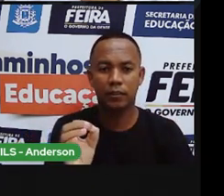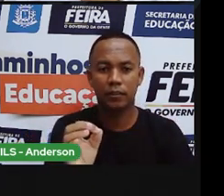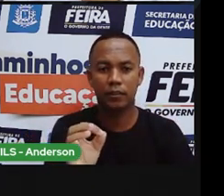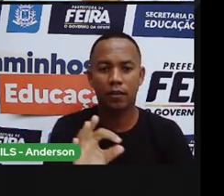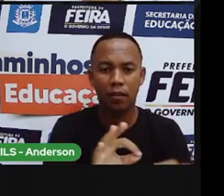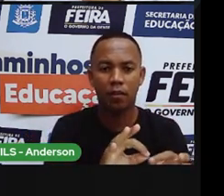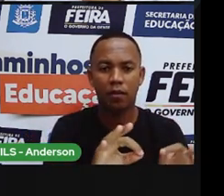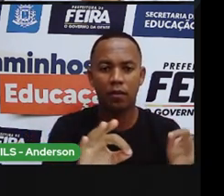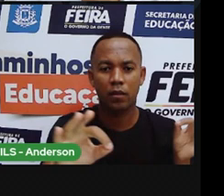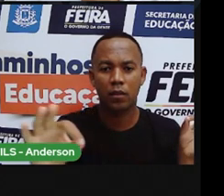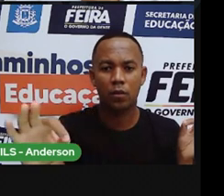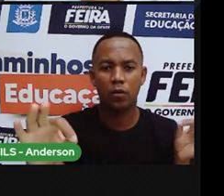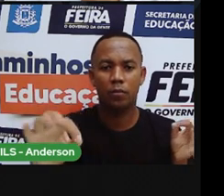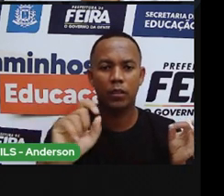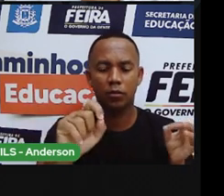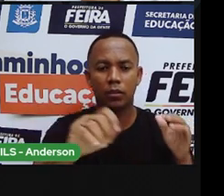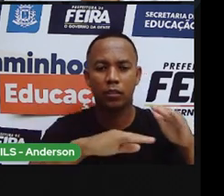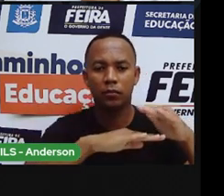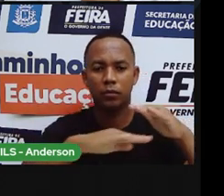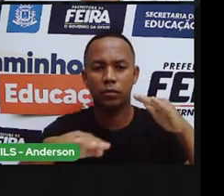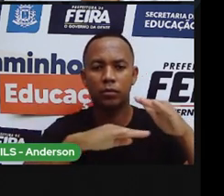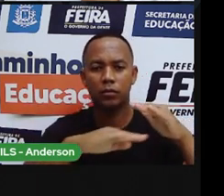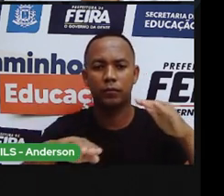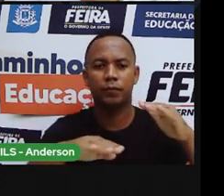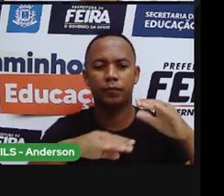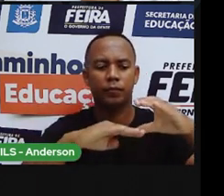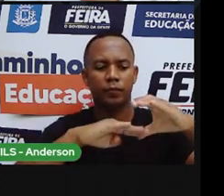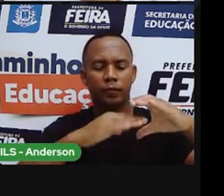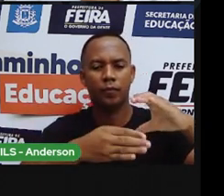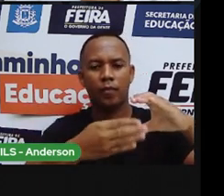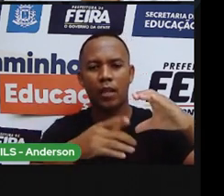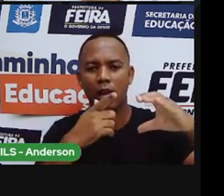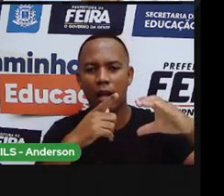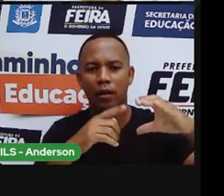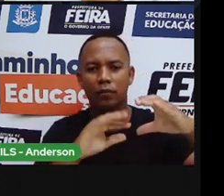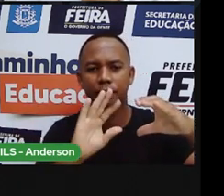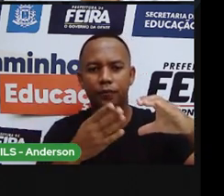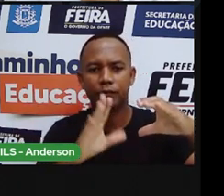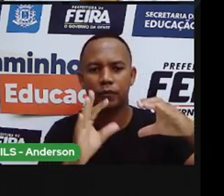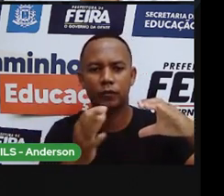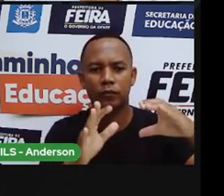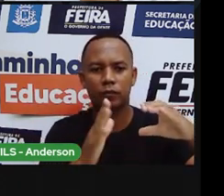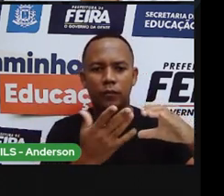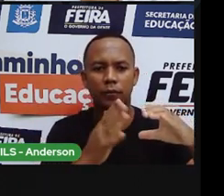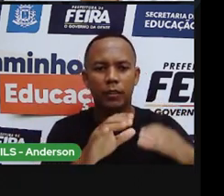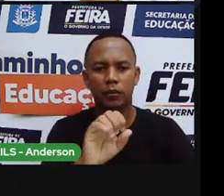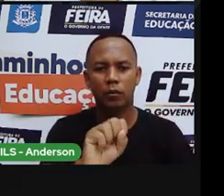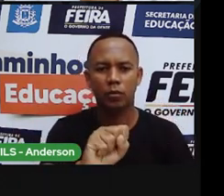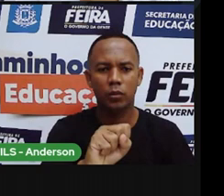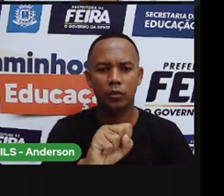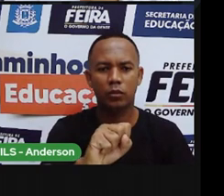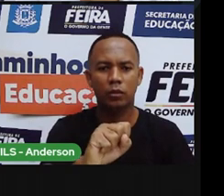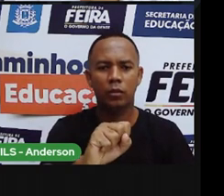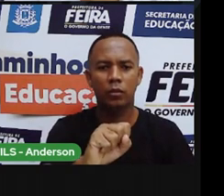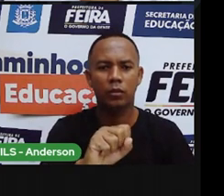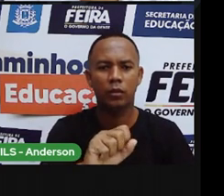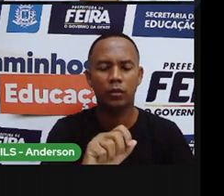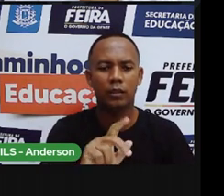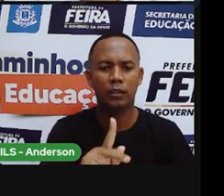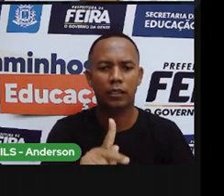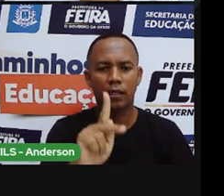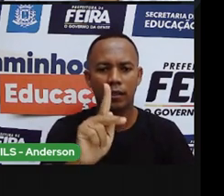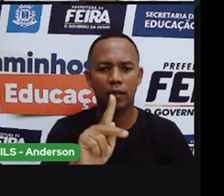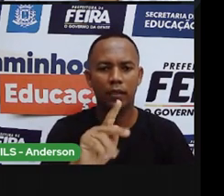espessura. Embaixo dos oceanos, essa crosta não é tão grossa, né? E chega a 8 quilômetros, o que